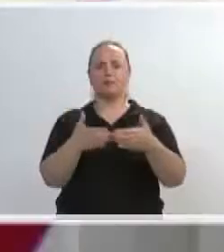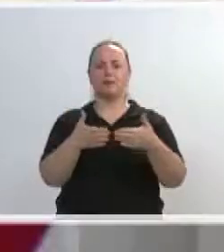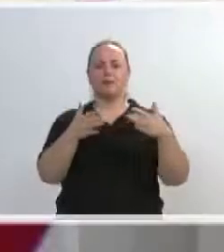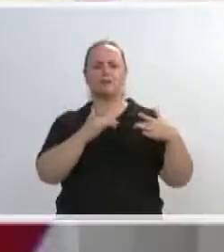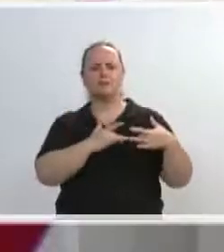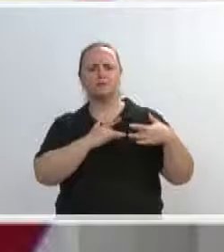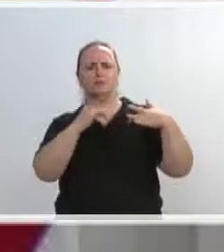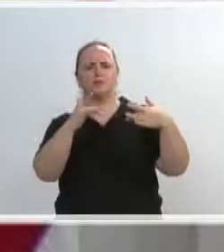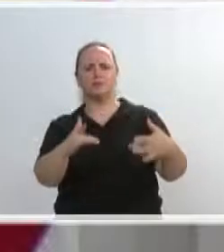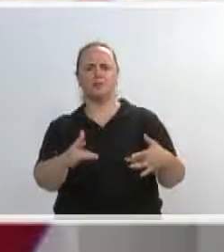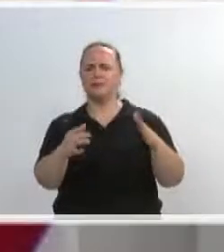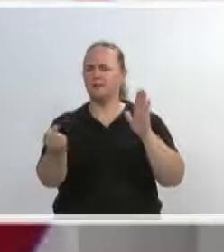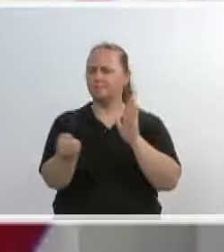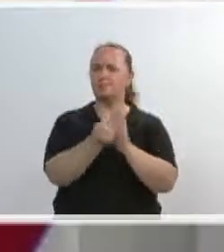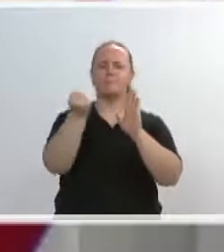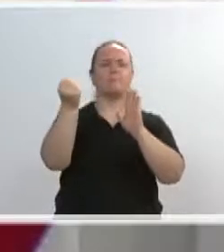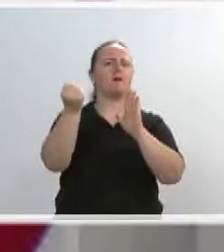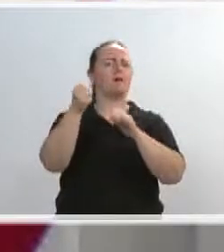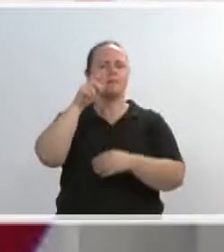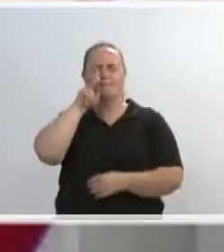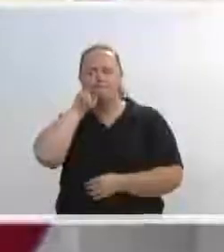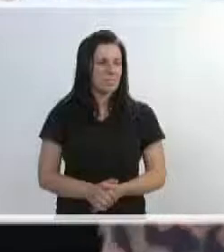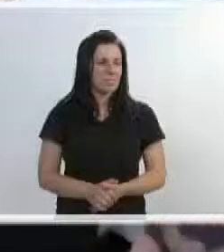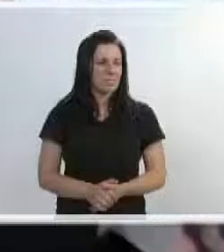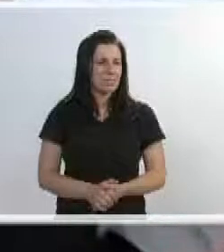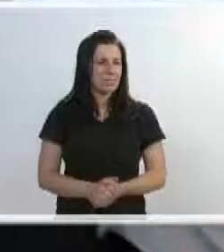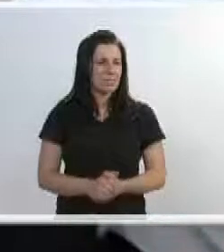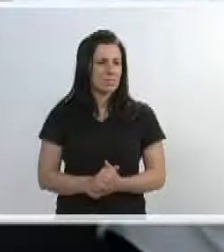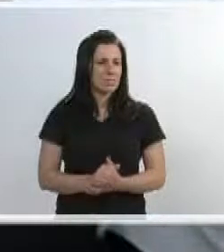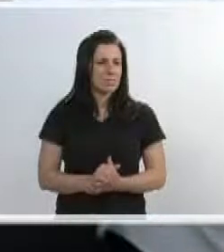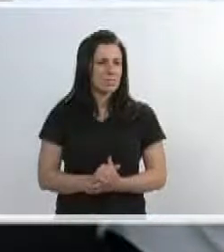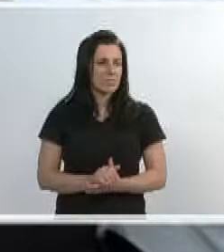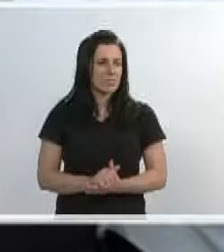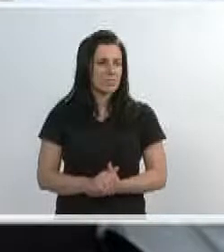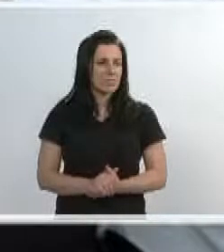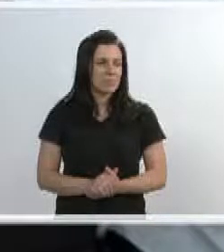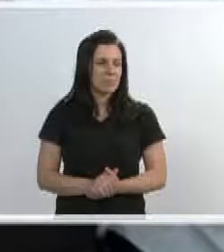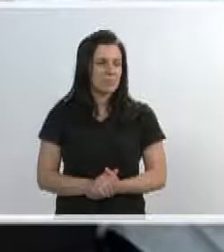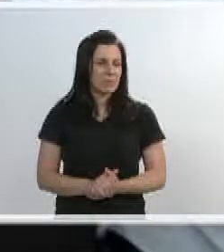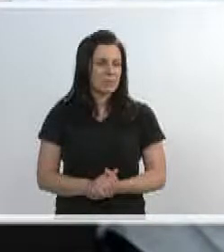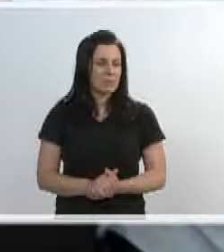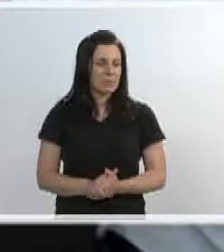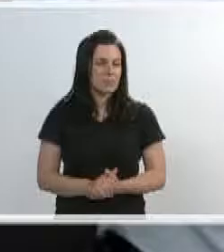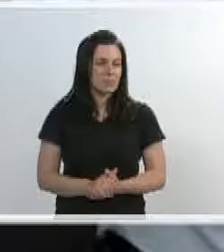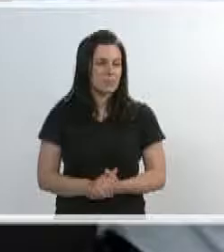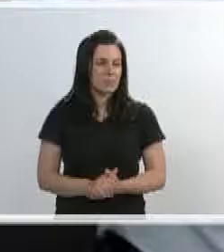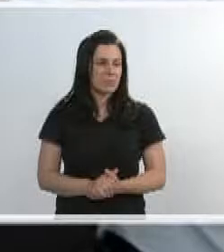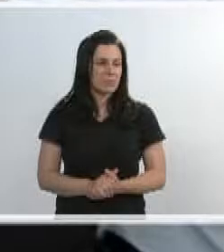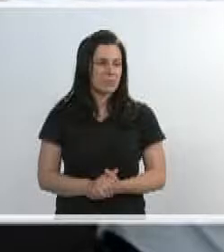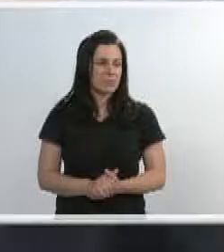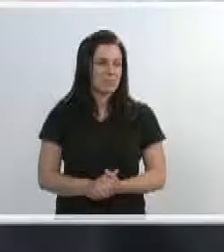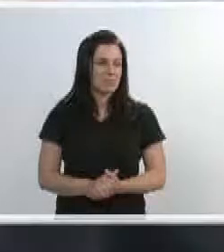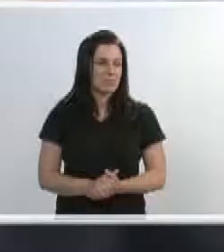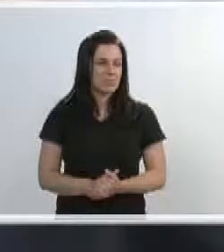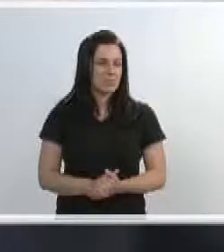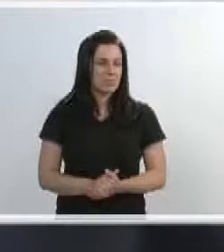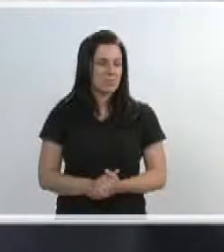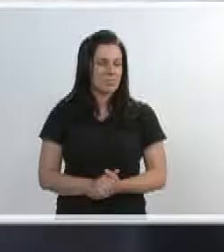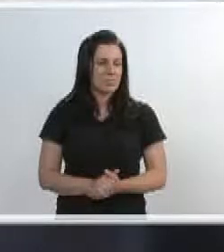mais delicados. As flores ganham cores diferentes. E a satisfação não é só de